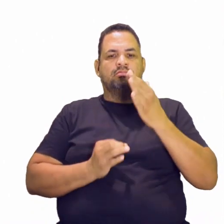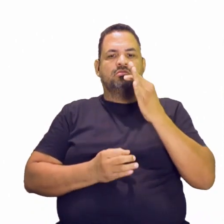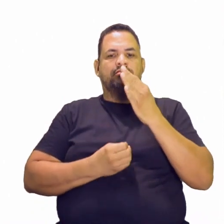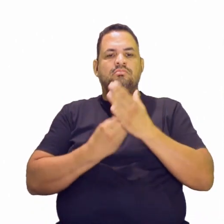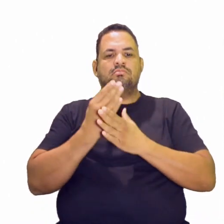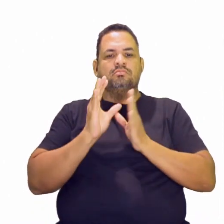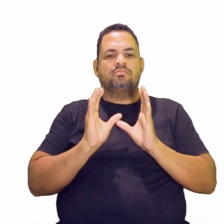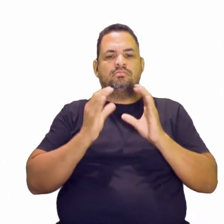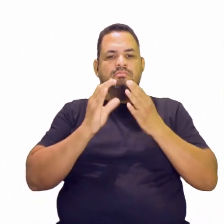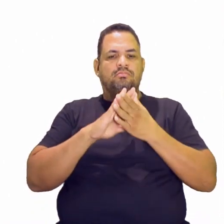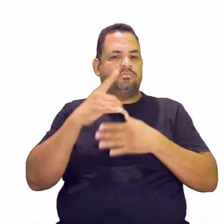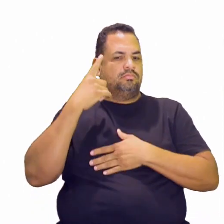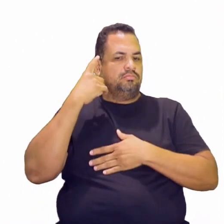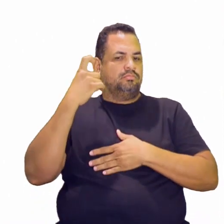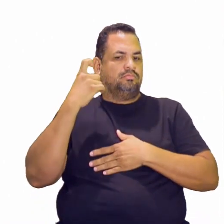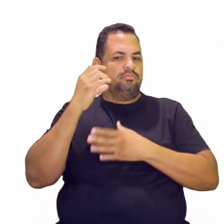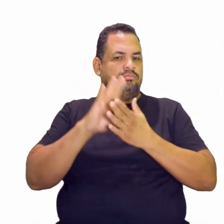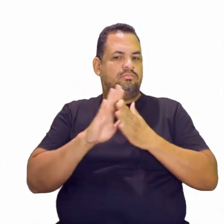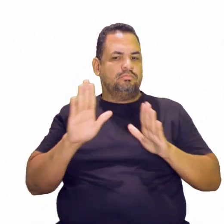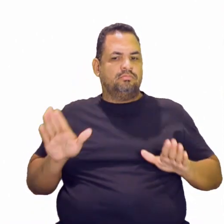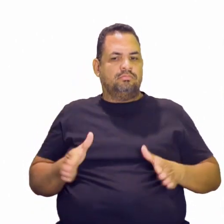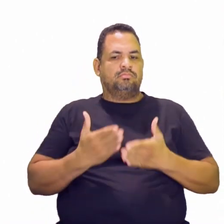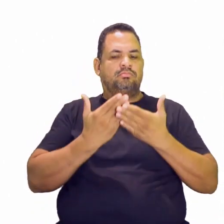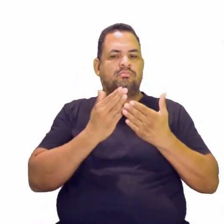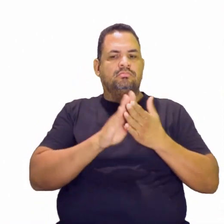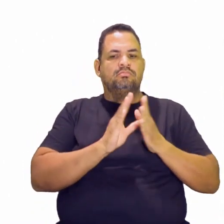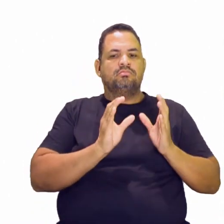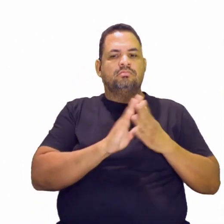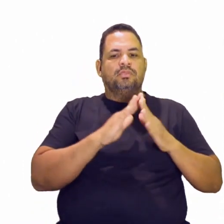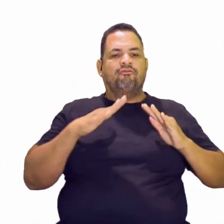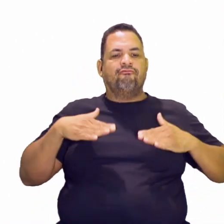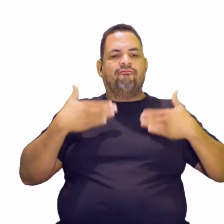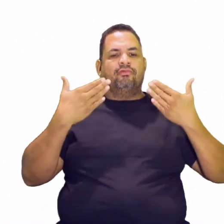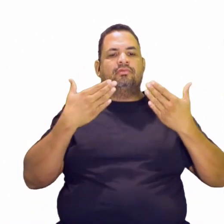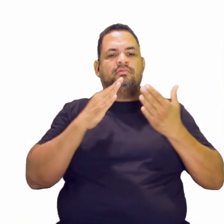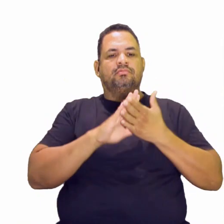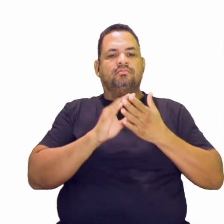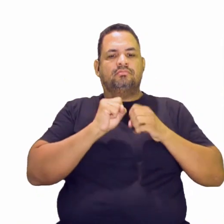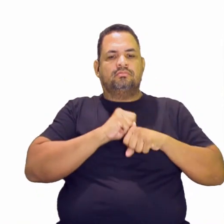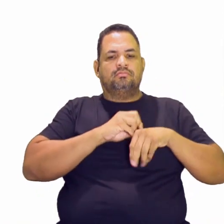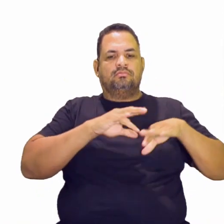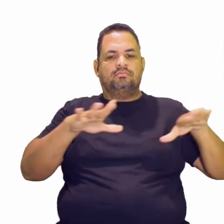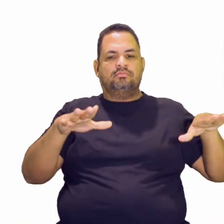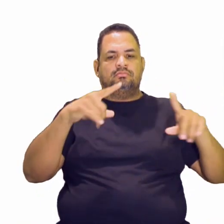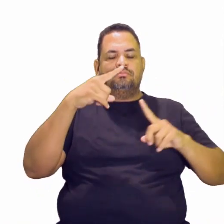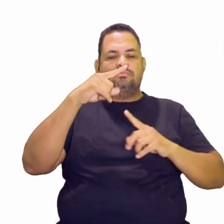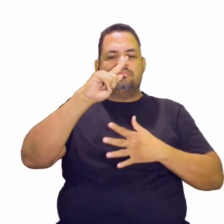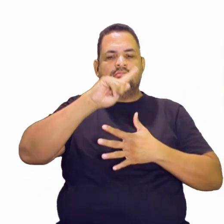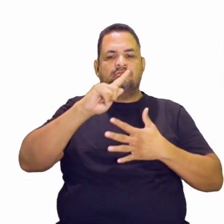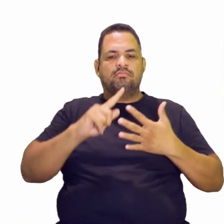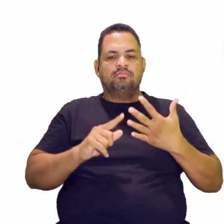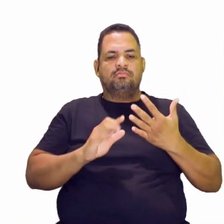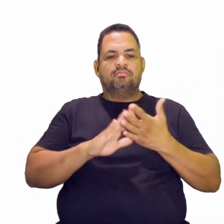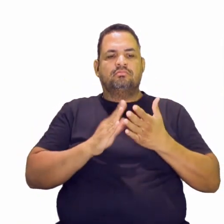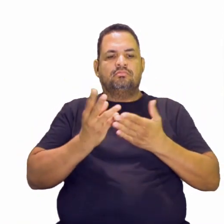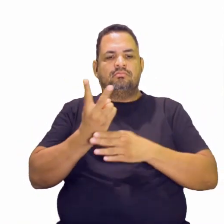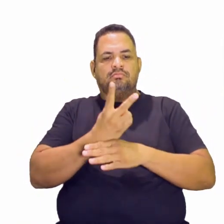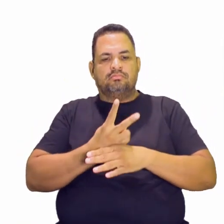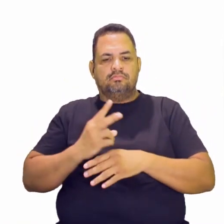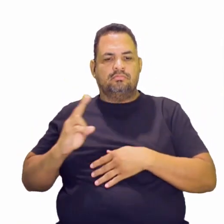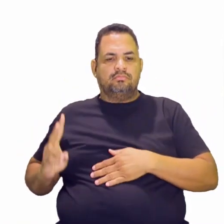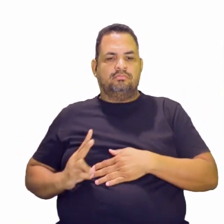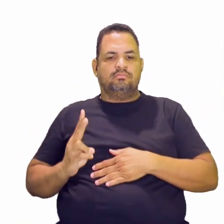formaram-se equipes de som que promoviam bailes, onde foi se disseminando um estilo que